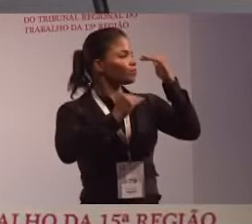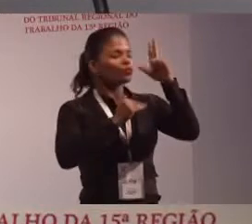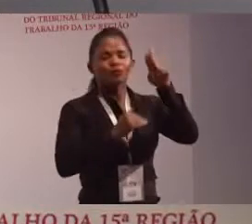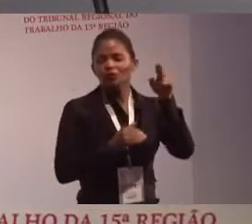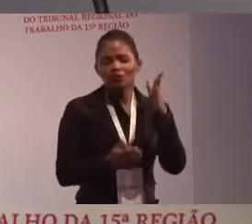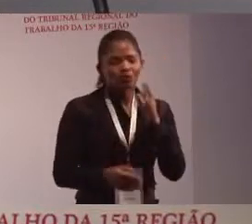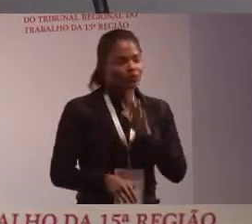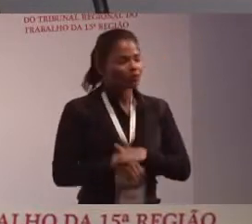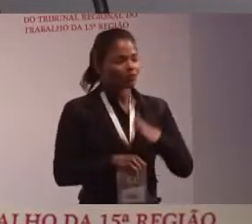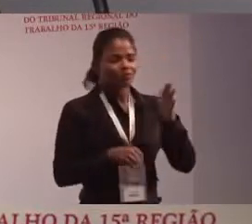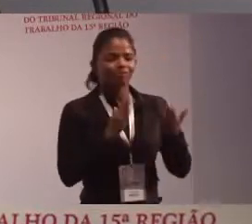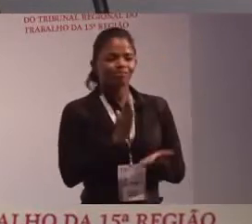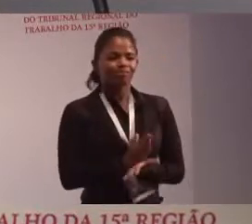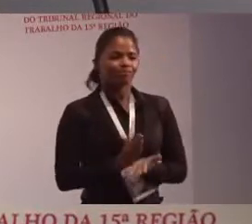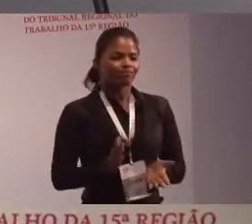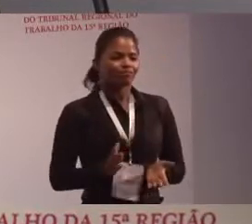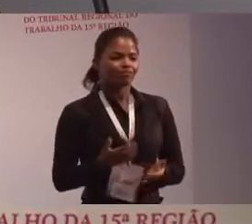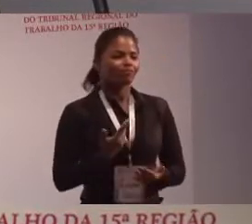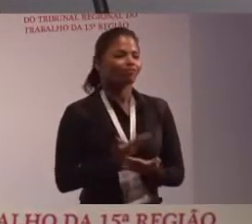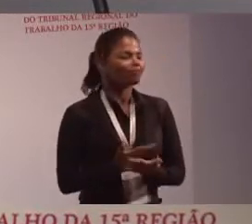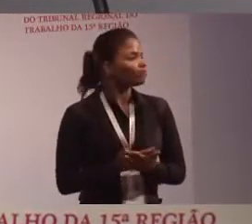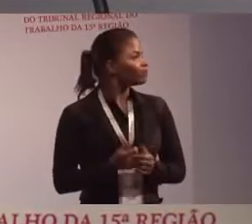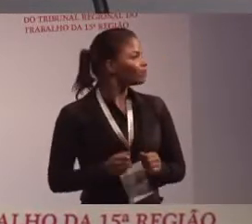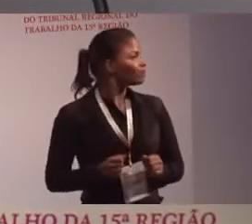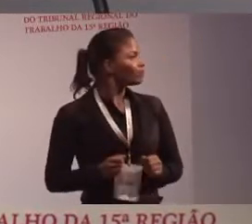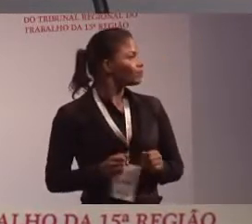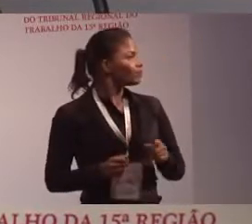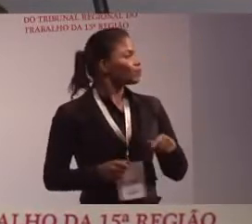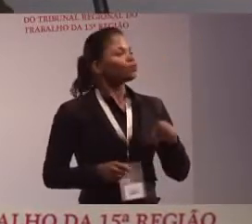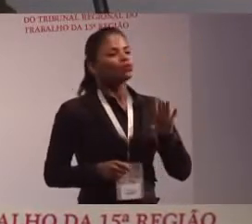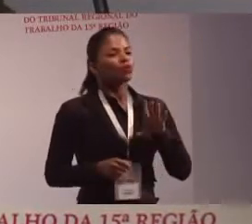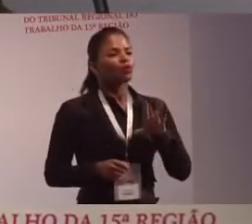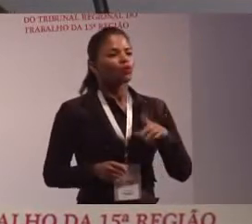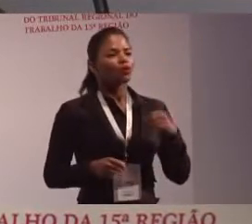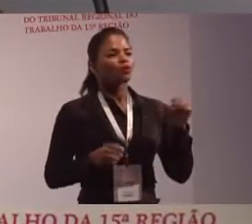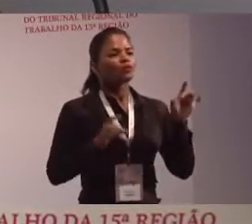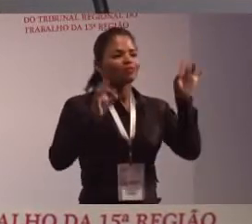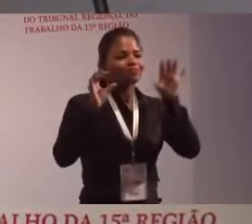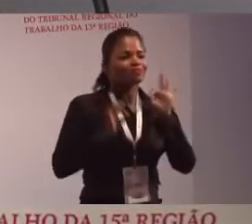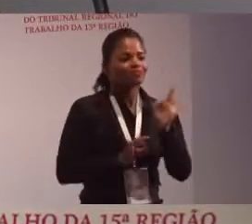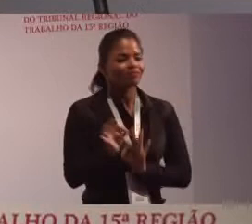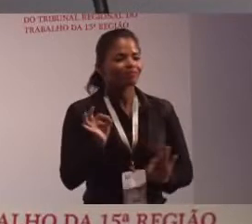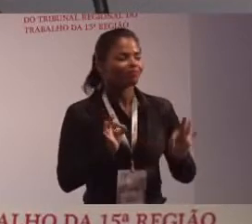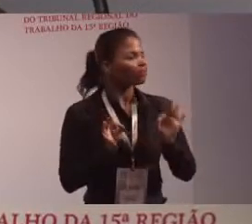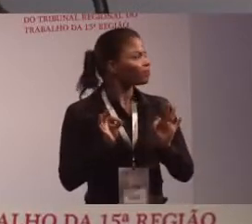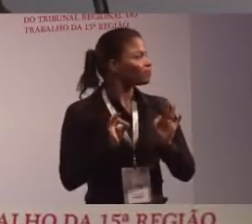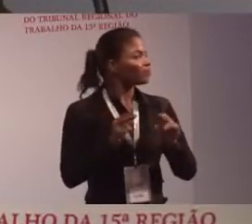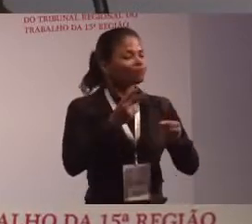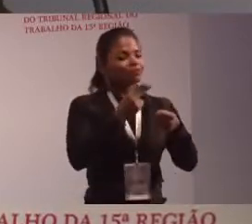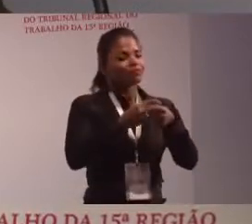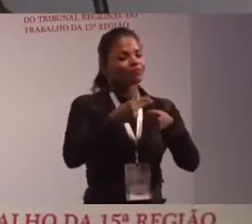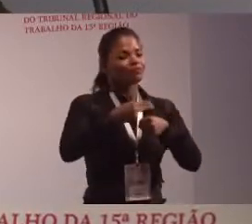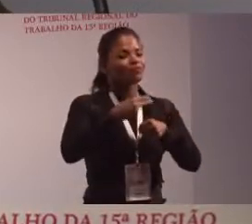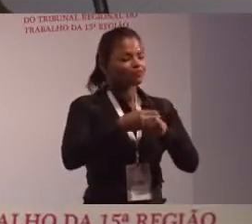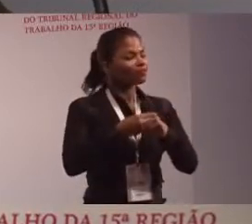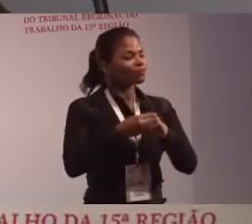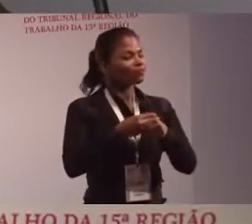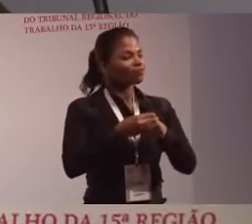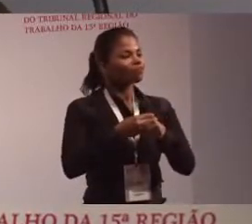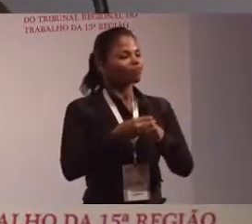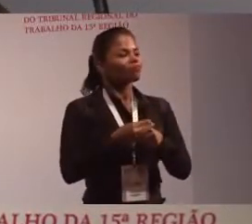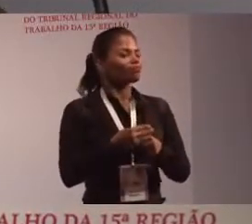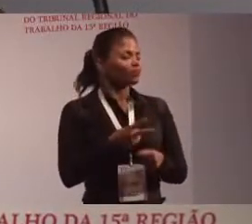mais. Tá? E não só na nossa área de especialidade. Lá na Unicamp eu discuto muito